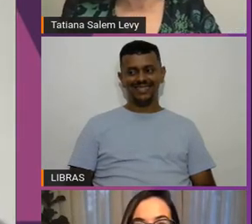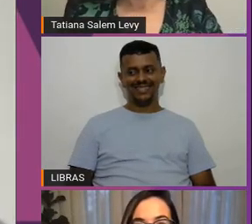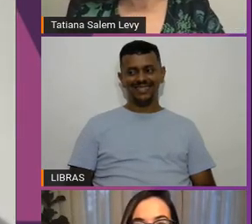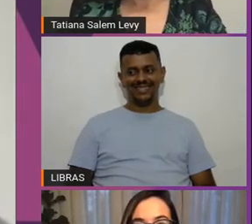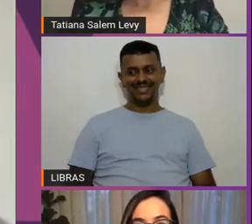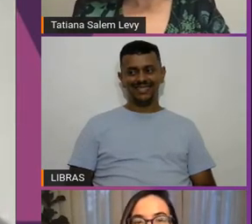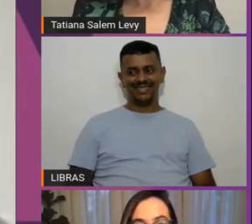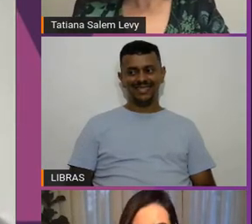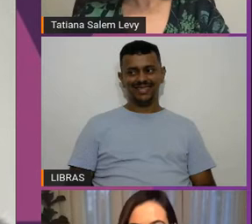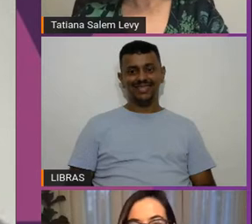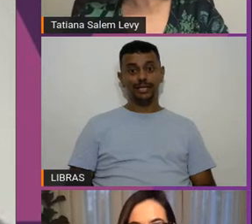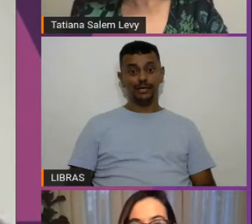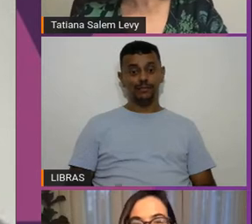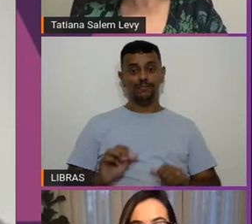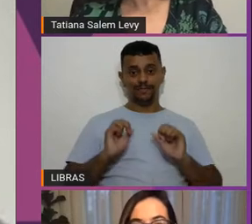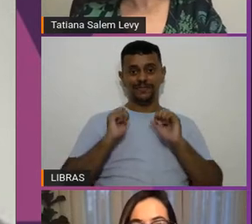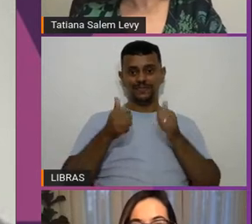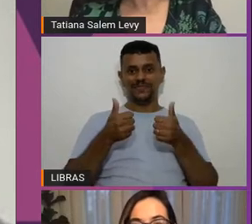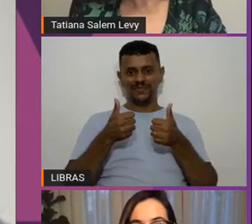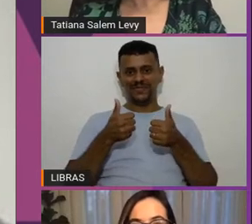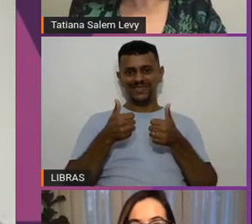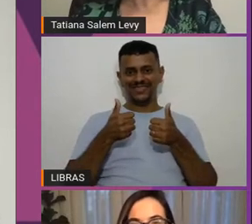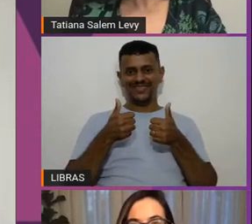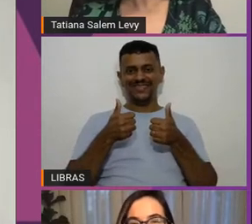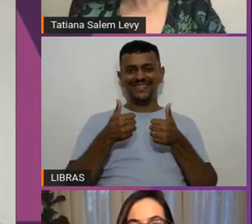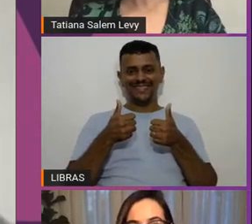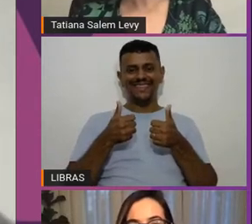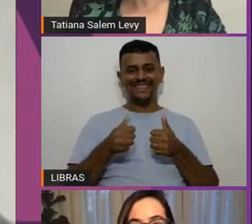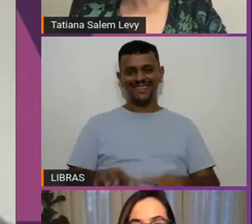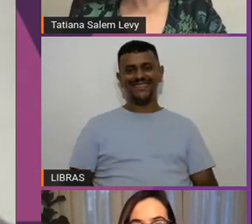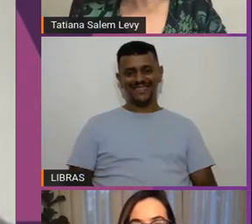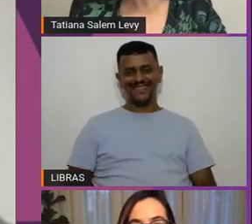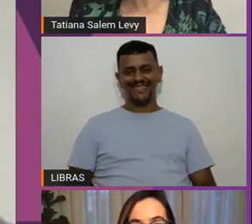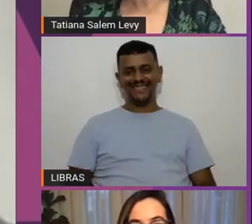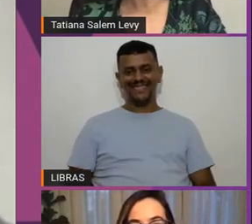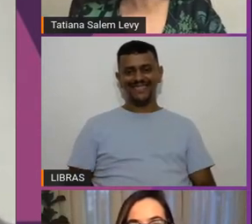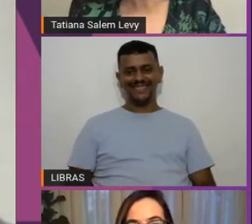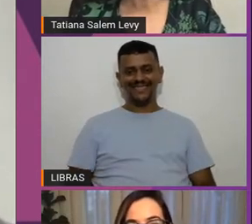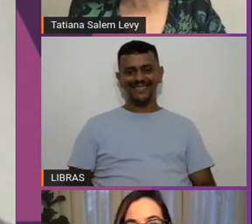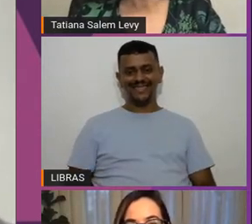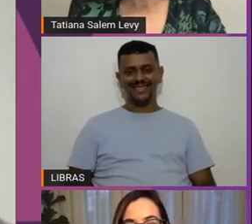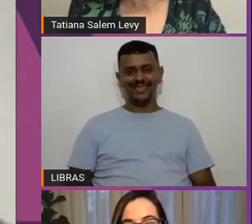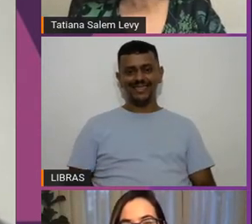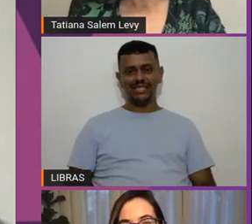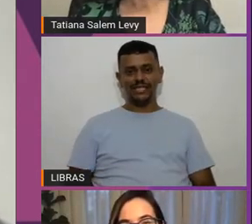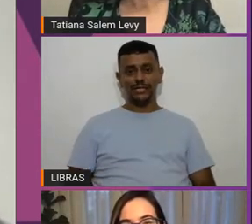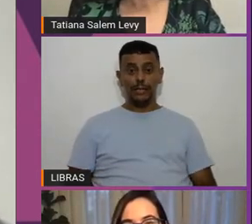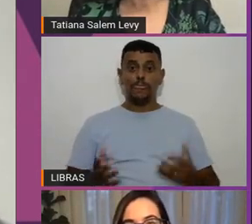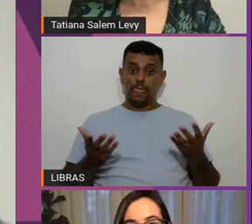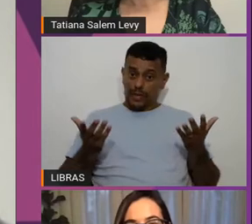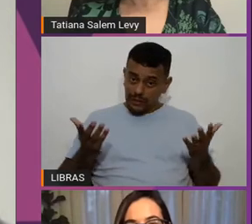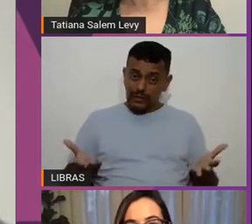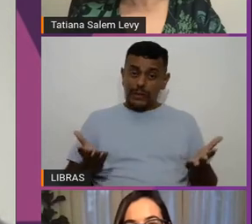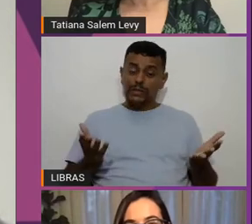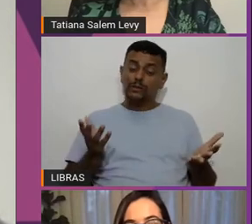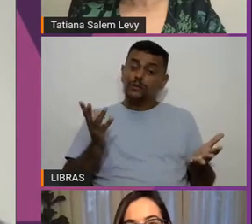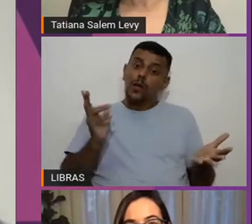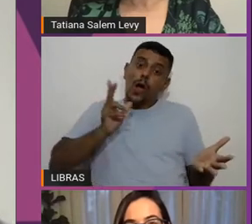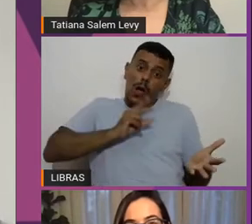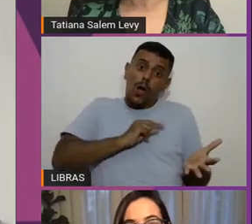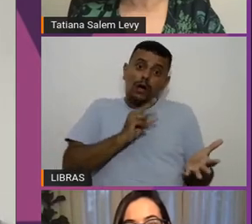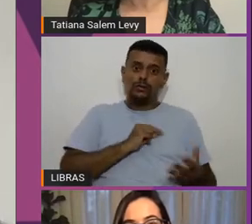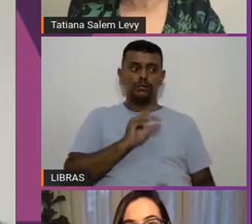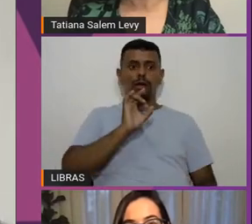acho que foi agora né eu também tenho só a nossa eu acho que cada